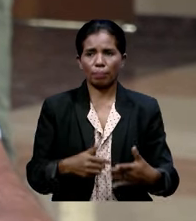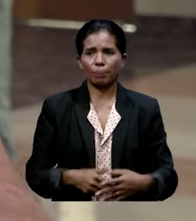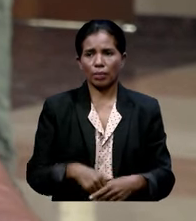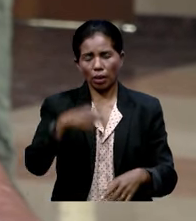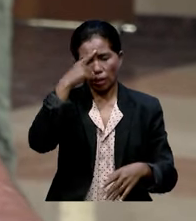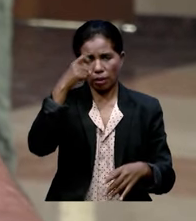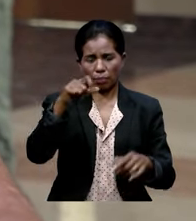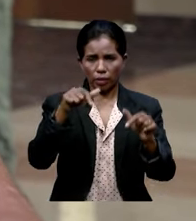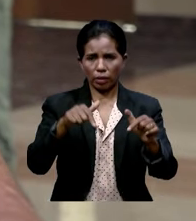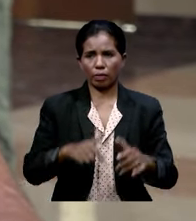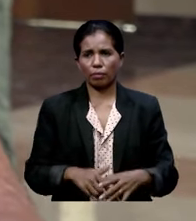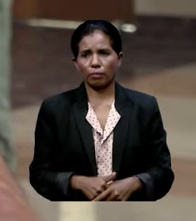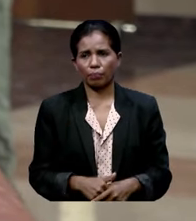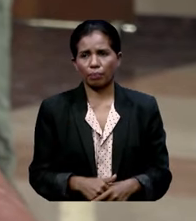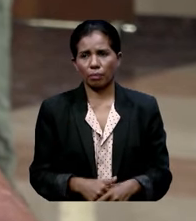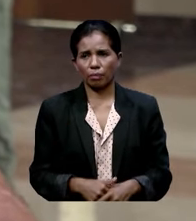Também não é marcar ao